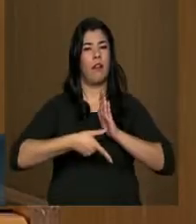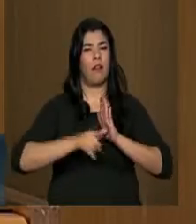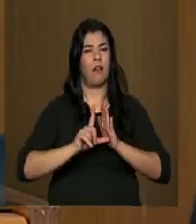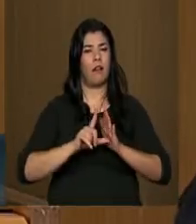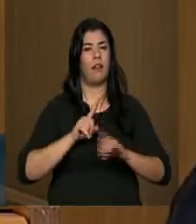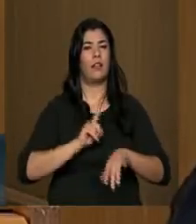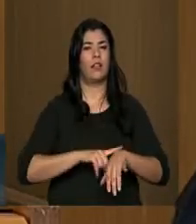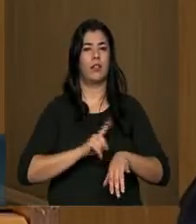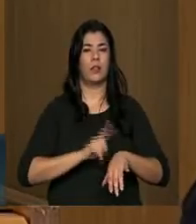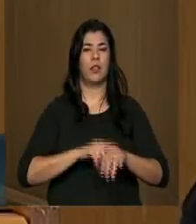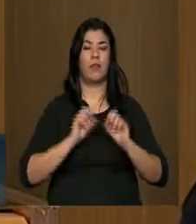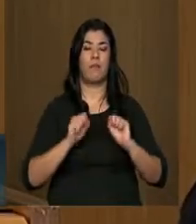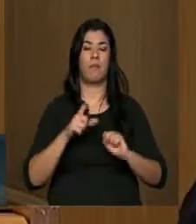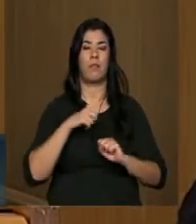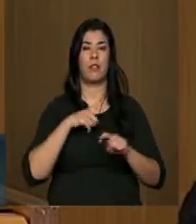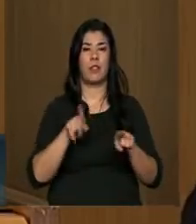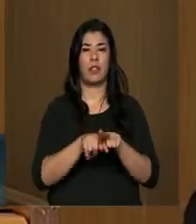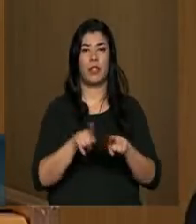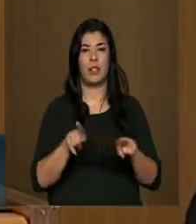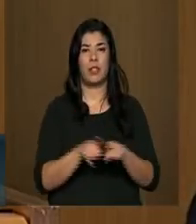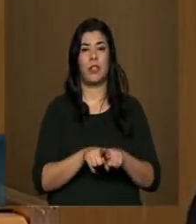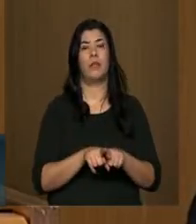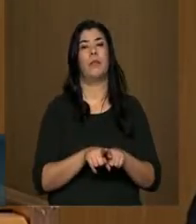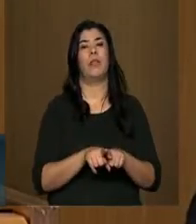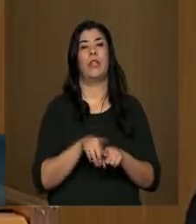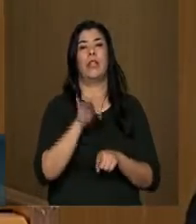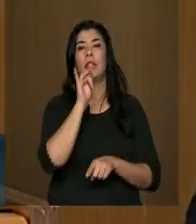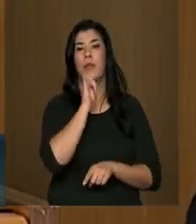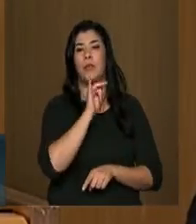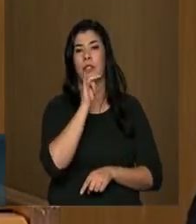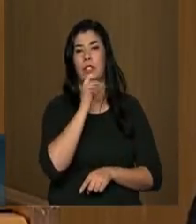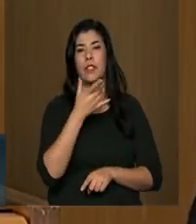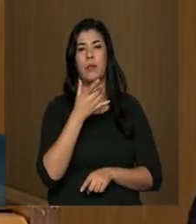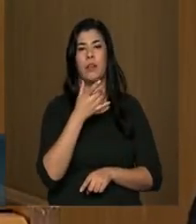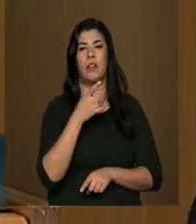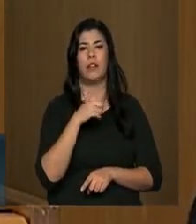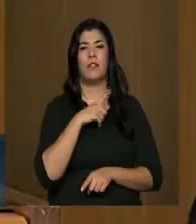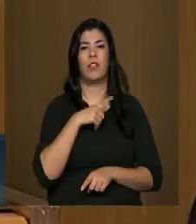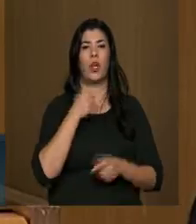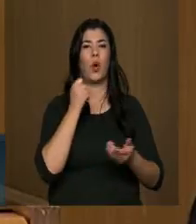materno que precisa, possa ter, ao invés de que usar fórmula,